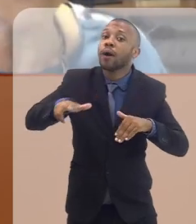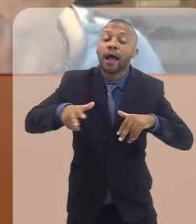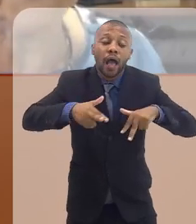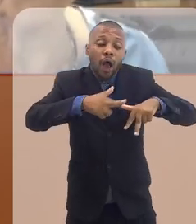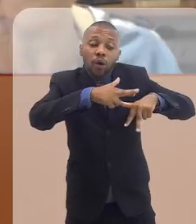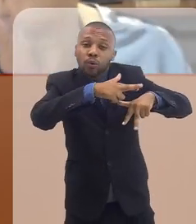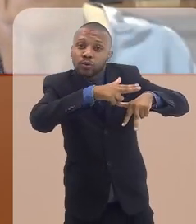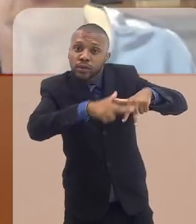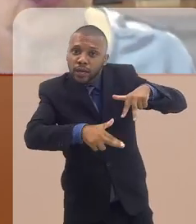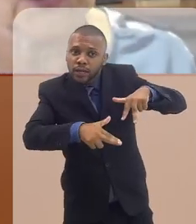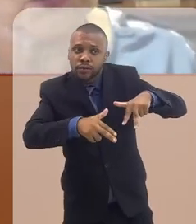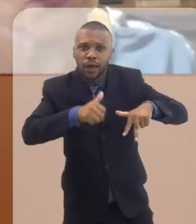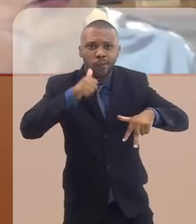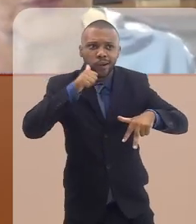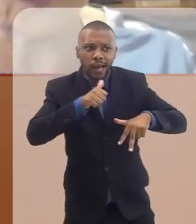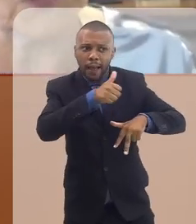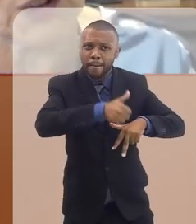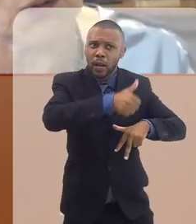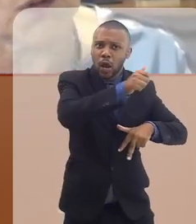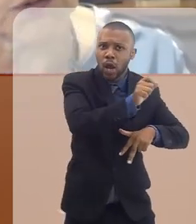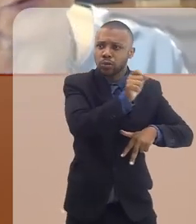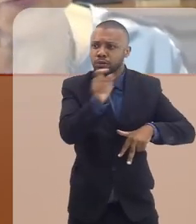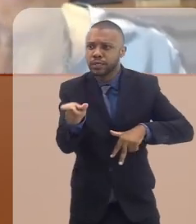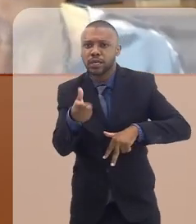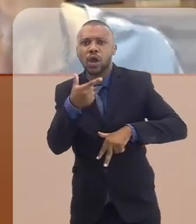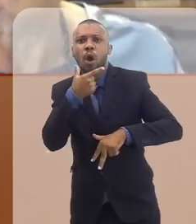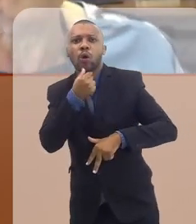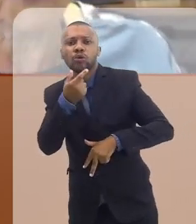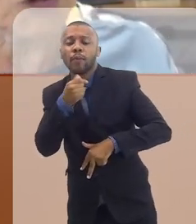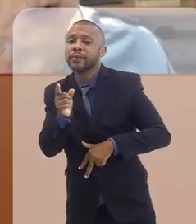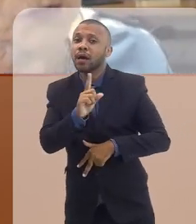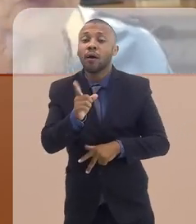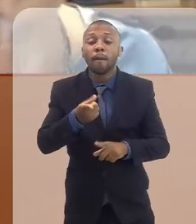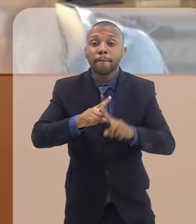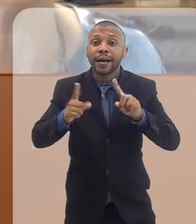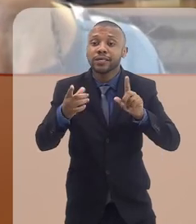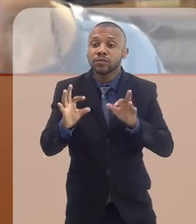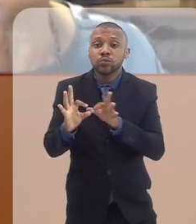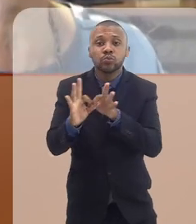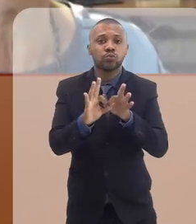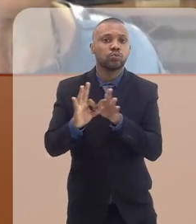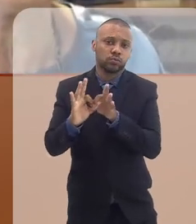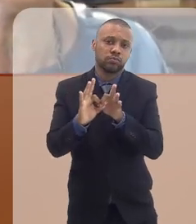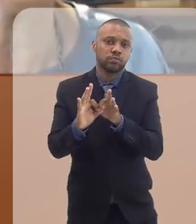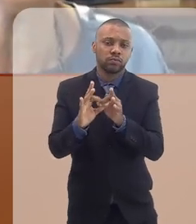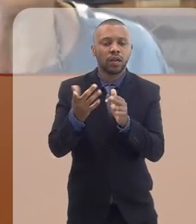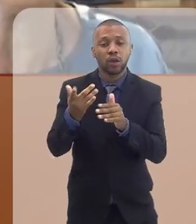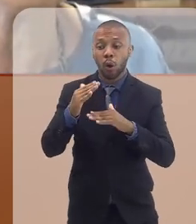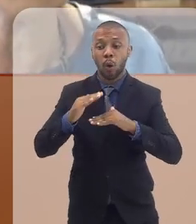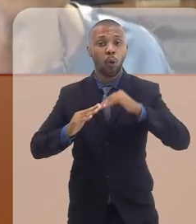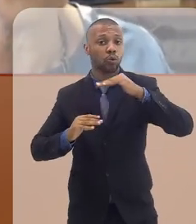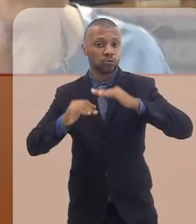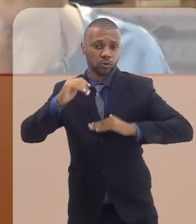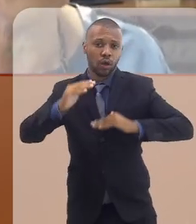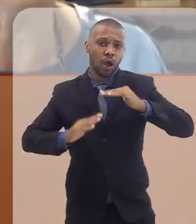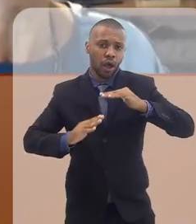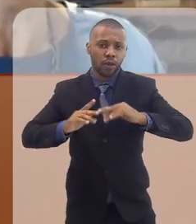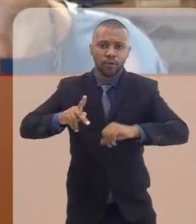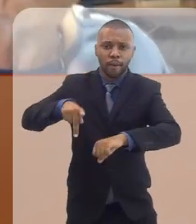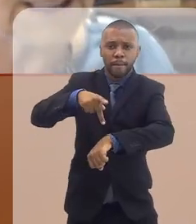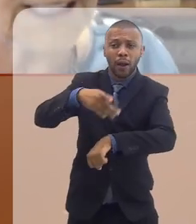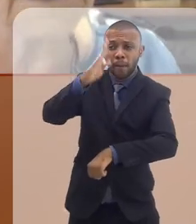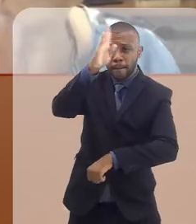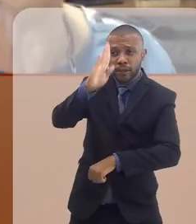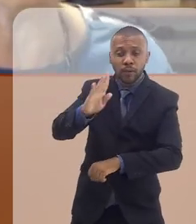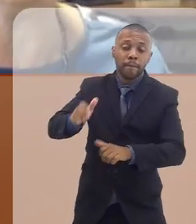um gênero é melhor ou superior ao outro. Mas juntos, eles fazem um país melhor,